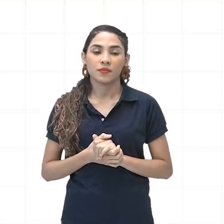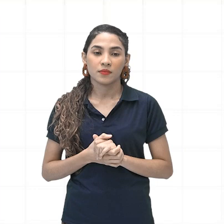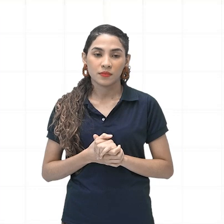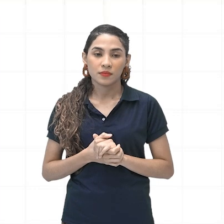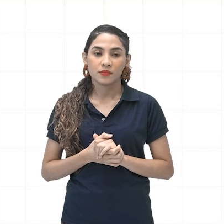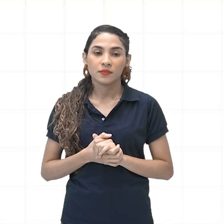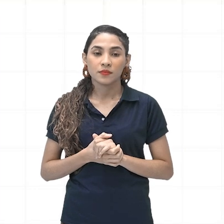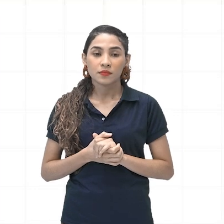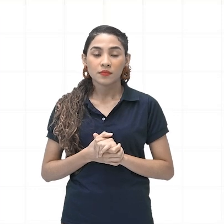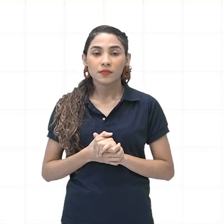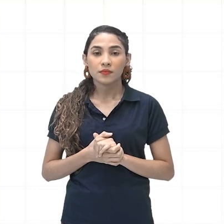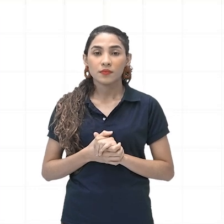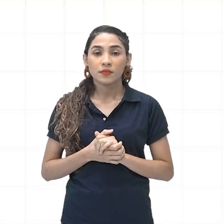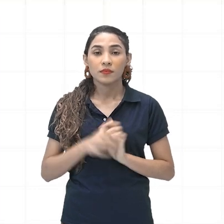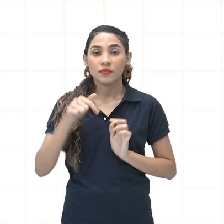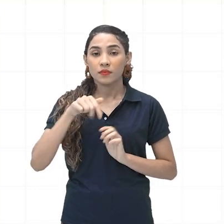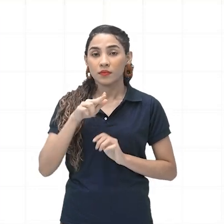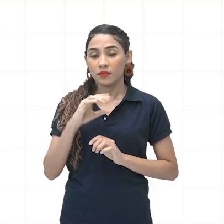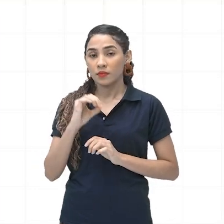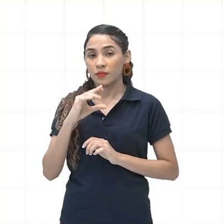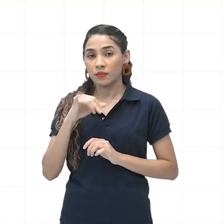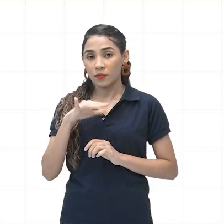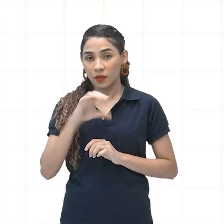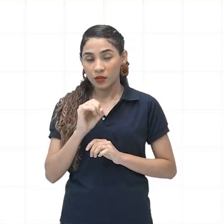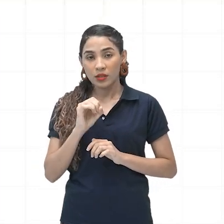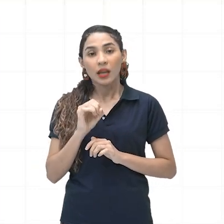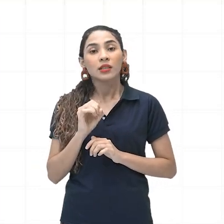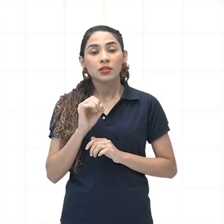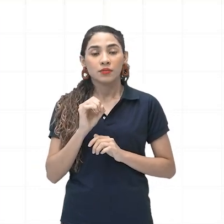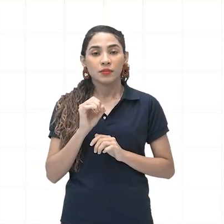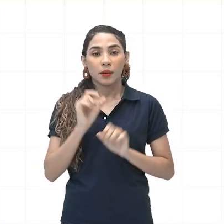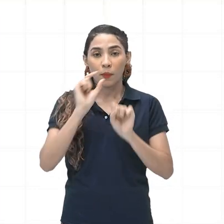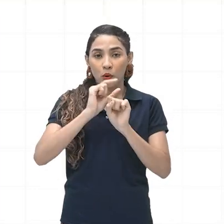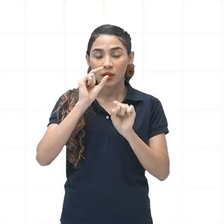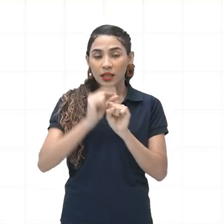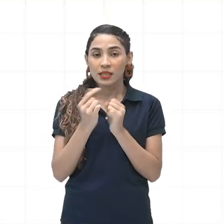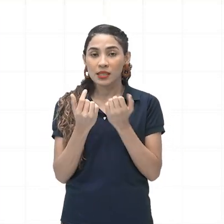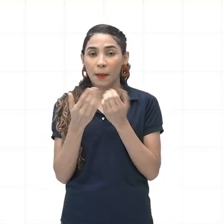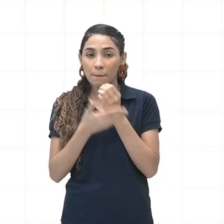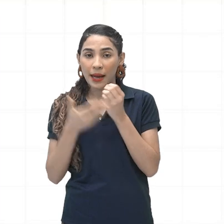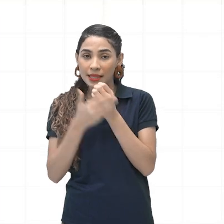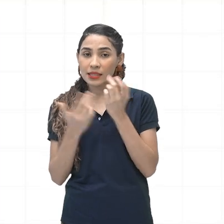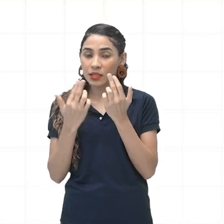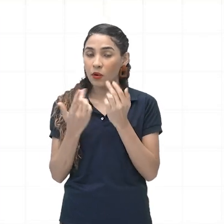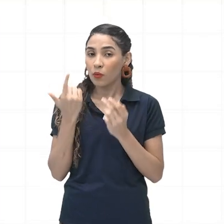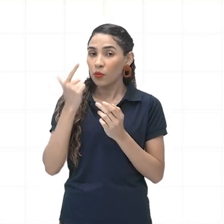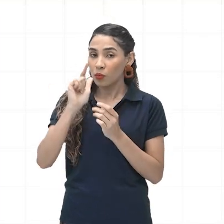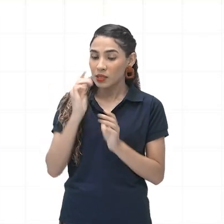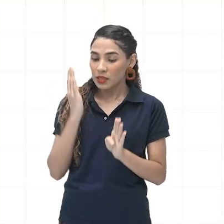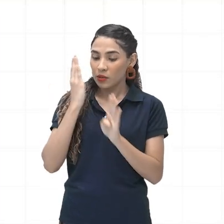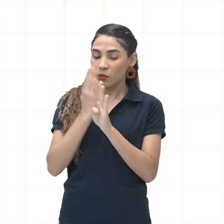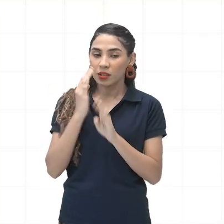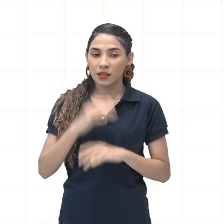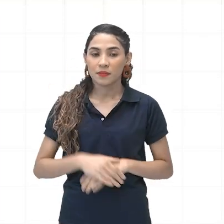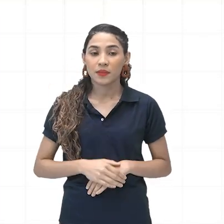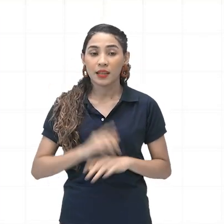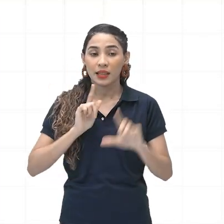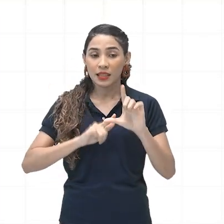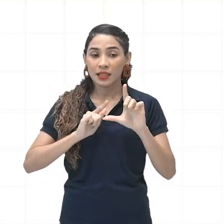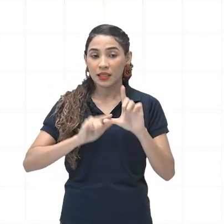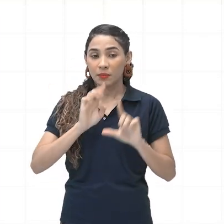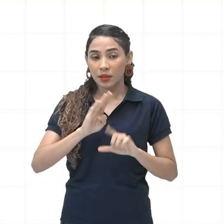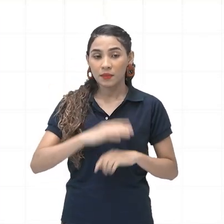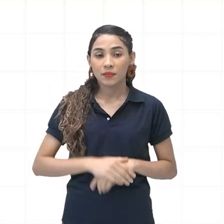produtos, do quociente de potência de mesma base, né, e chegar a um resultado. Então, na letra B, nós